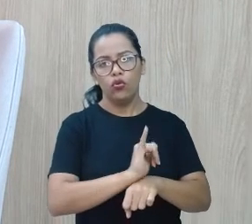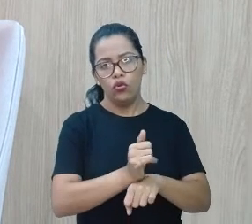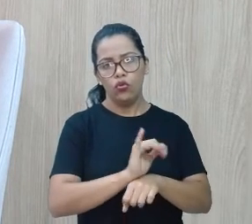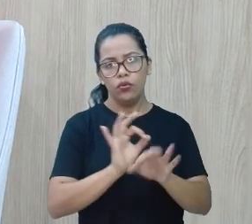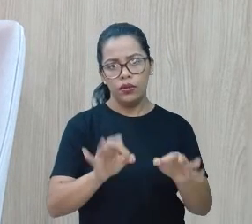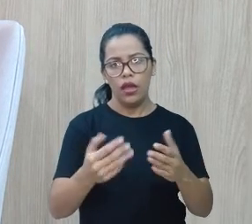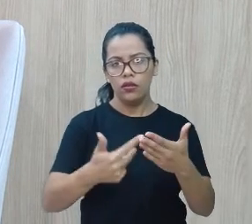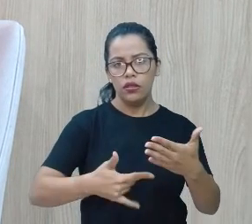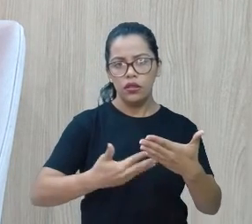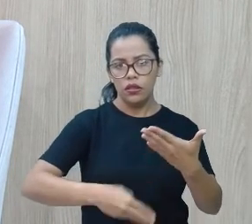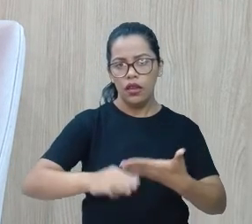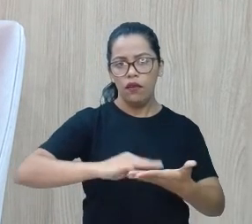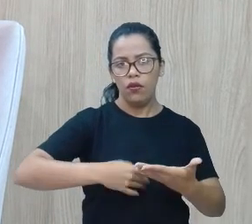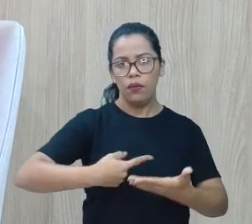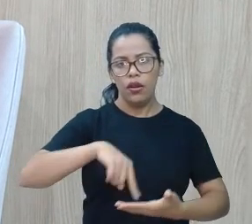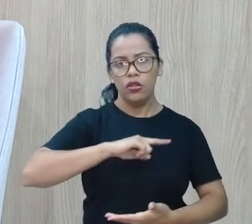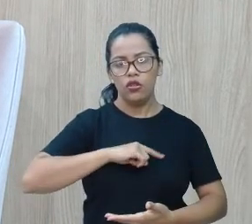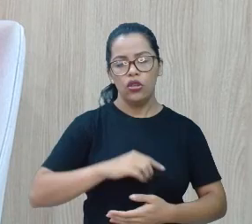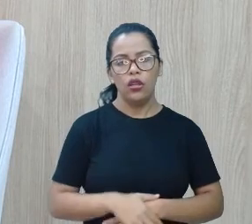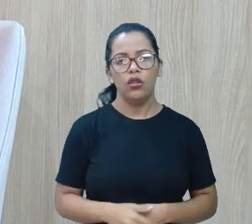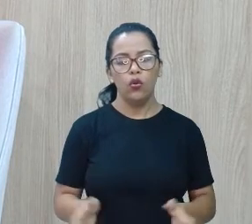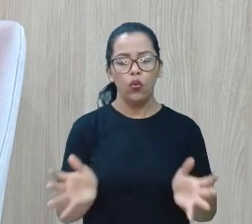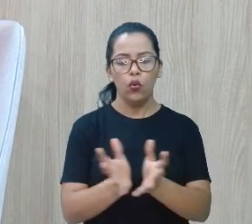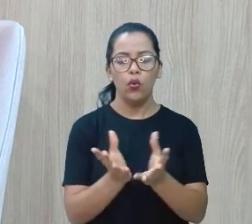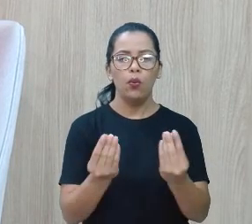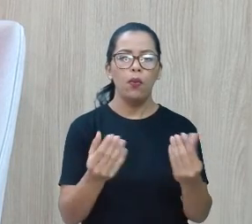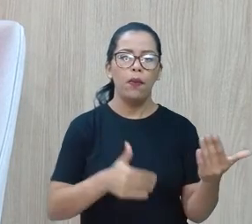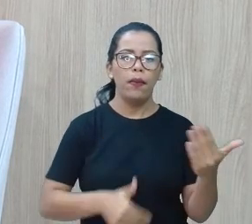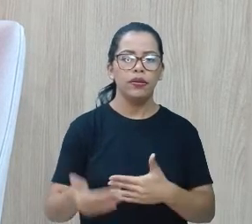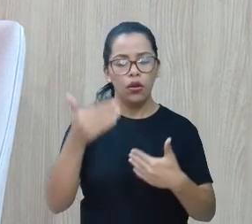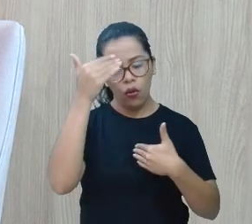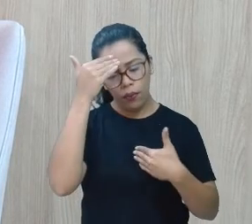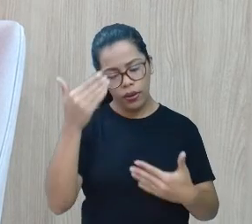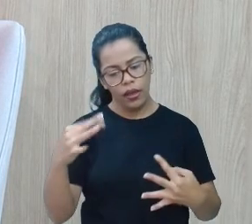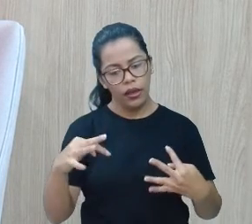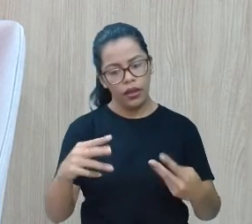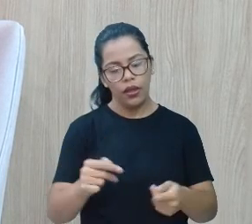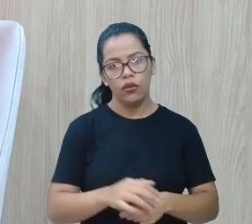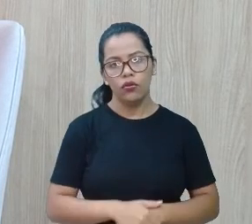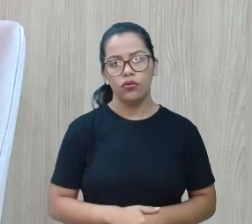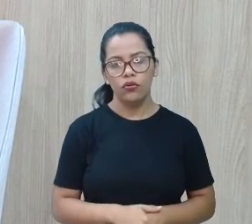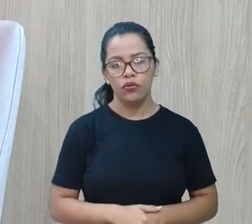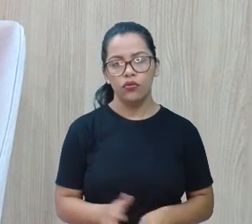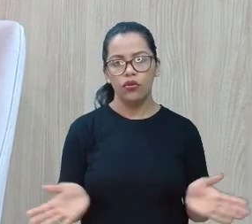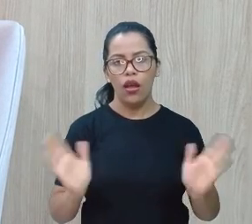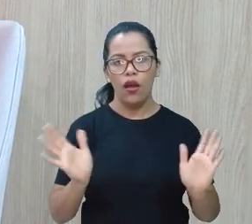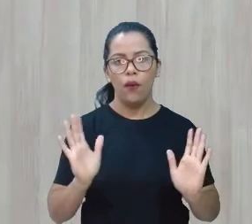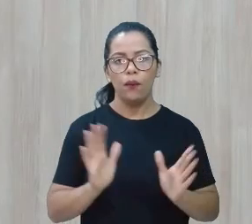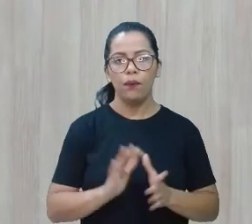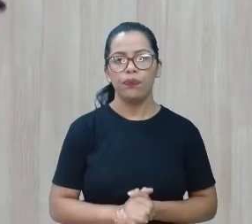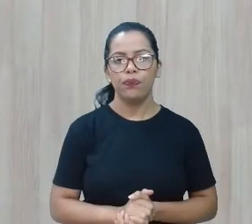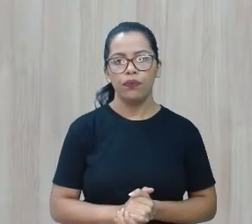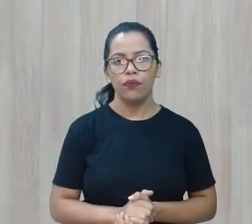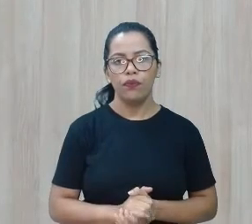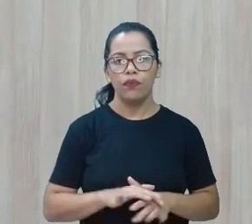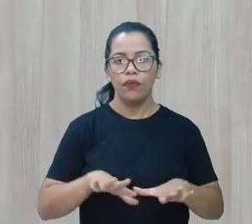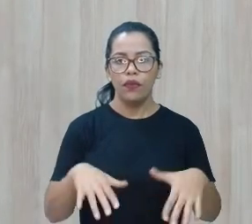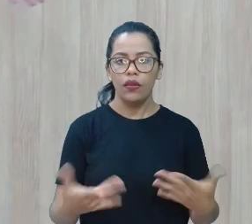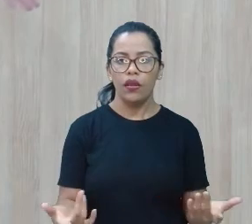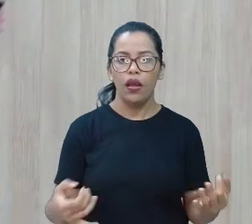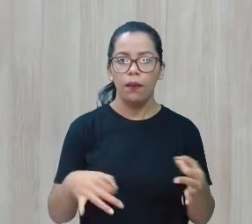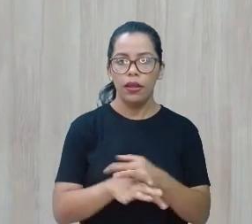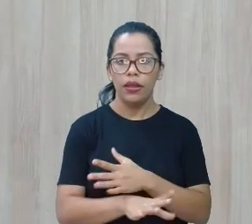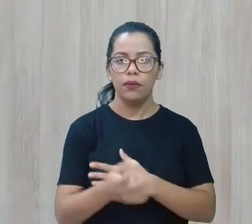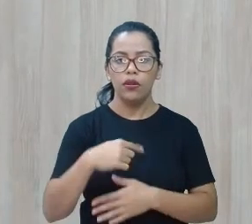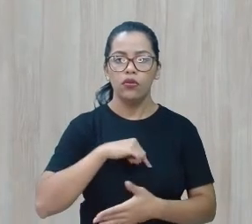certo? Pessoal, muito participativo mais uma vez, brigadão, vai lá, Briane. Tchau, tchau. Bom, gente, para encerrar